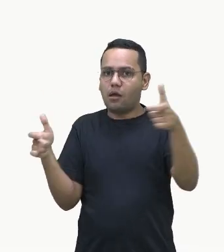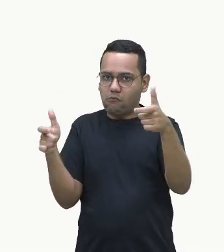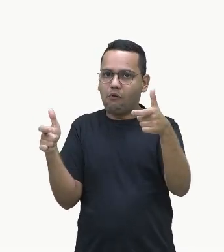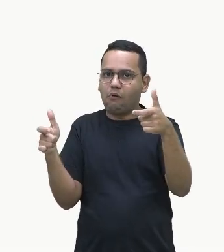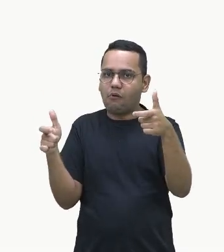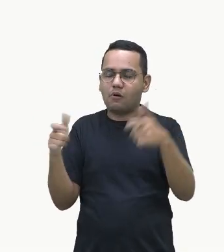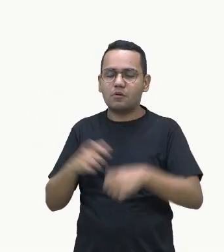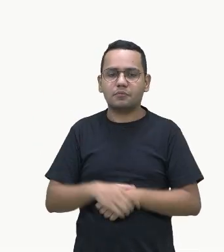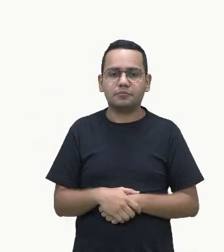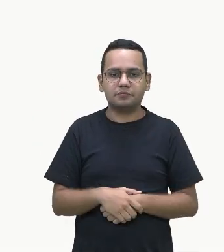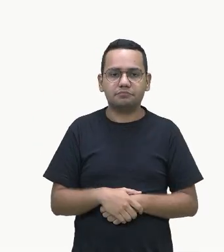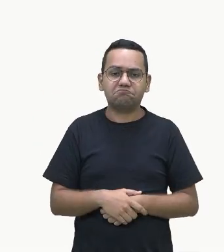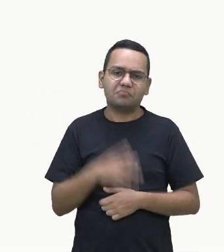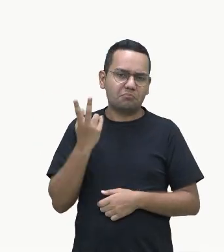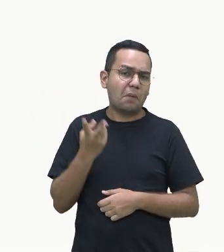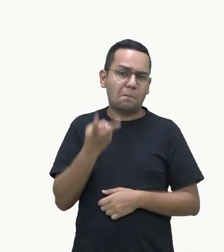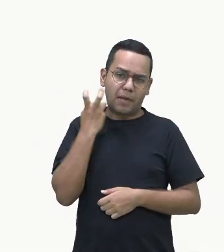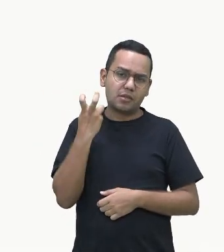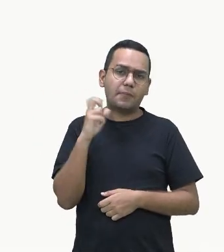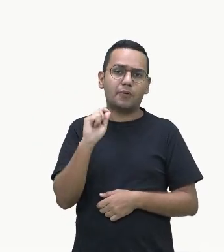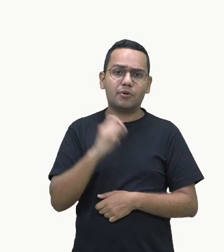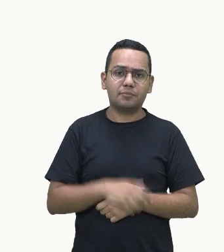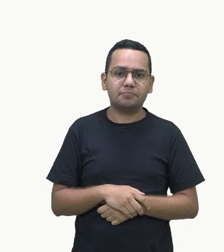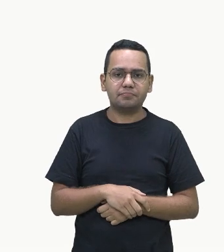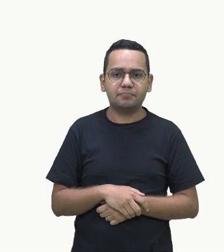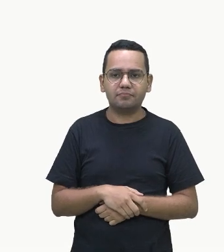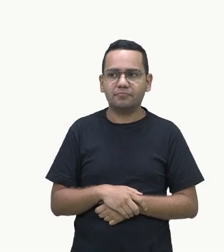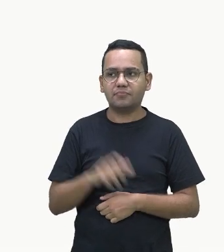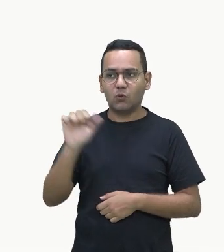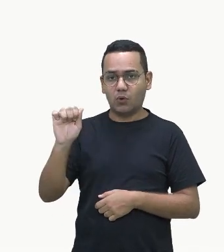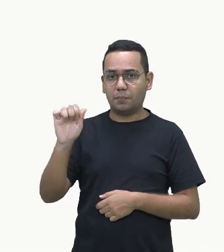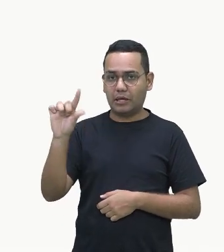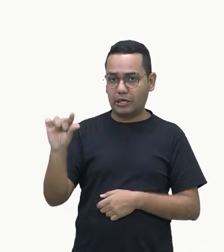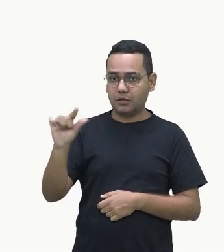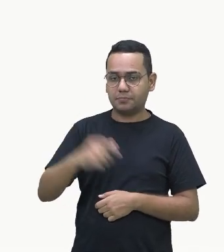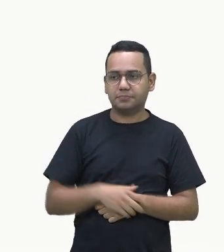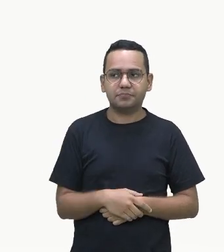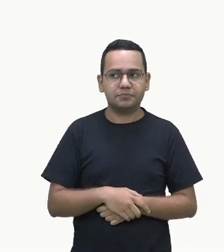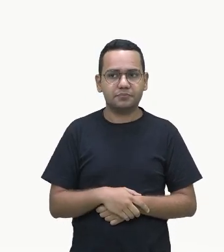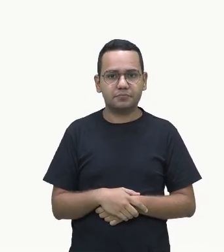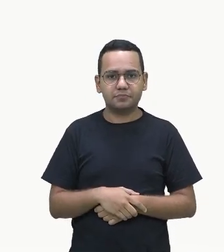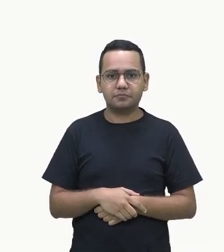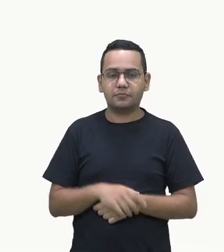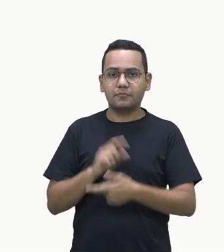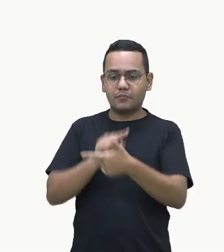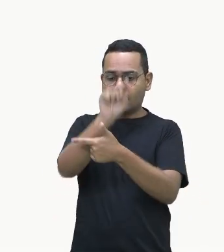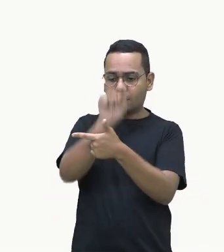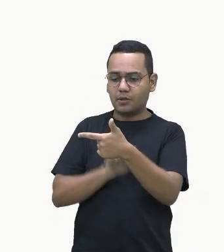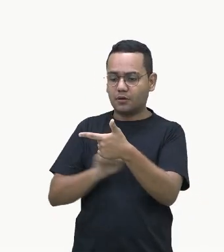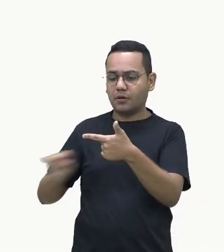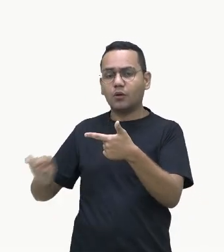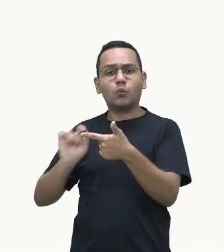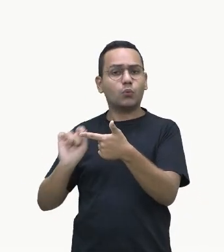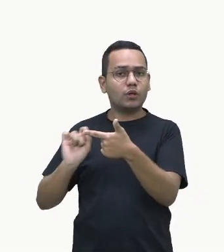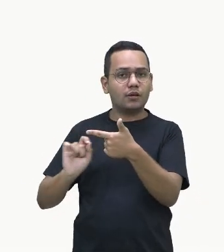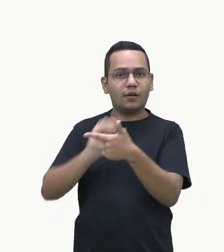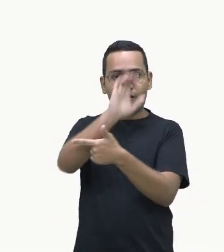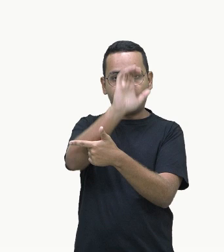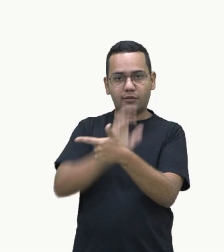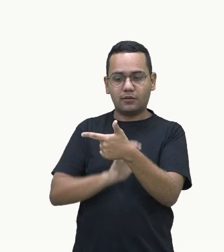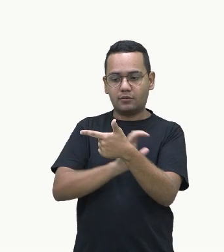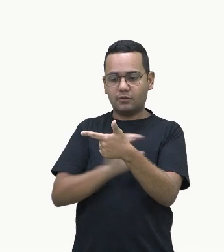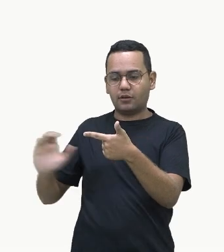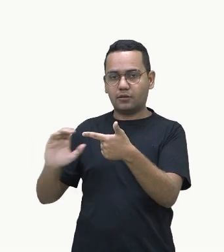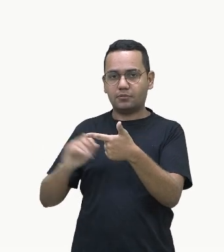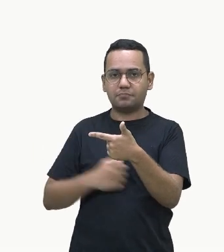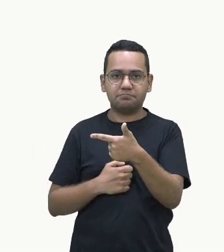e que visualmente aí nós já vemos que é quem? O A. 4 e 3, quem são? São os catetos. E aqui